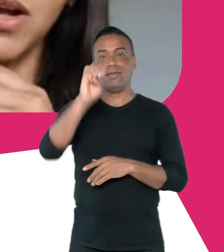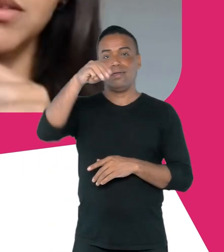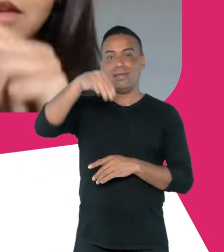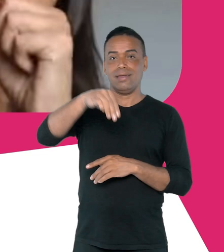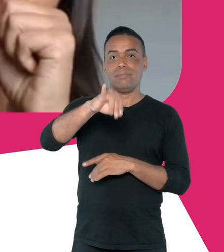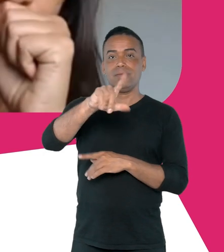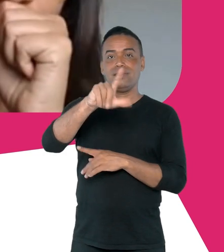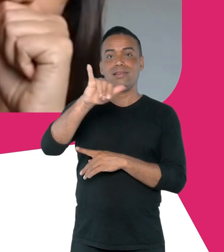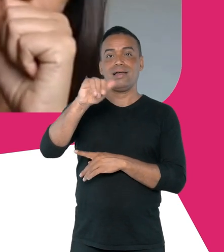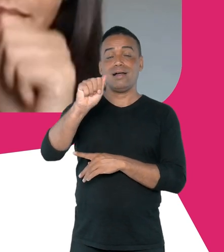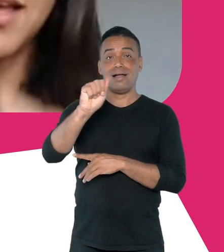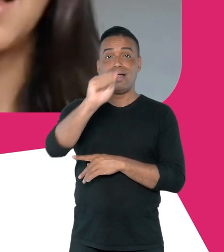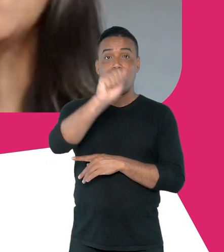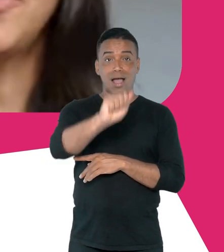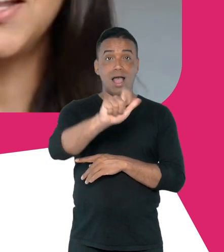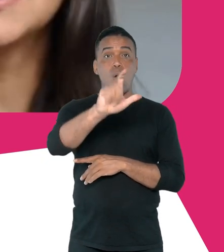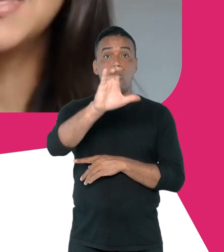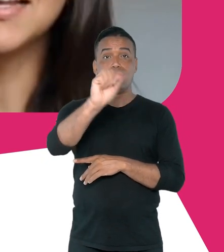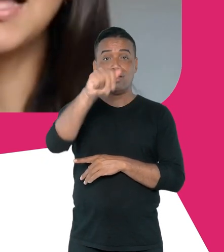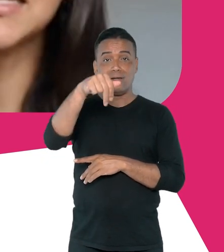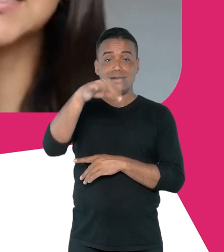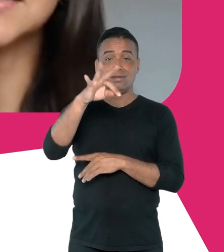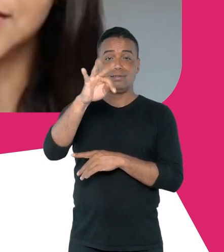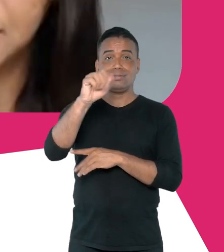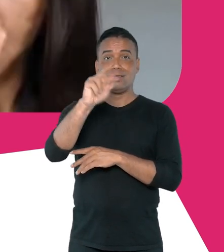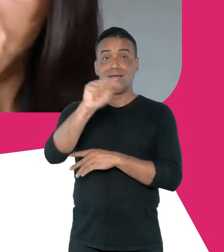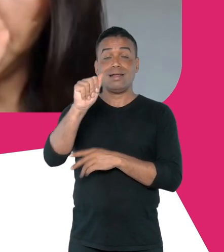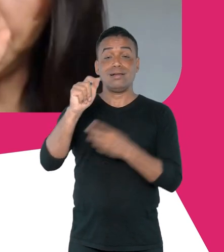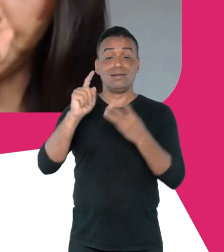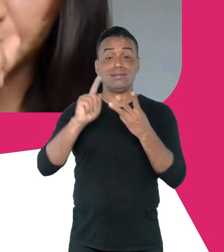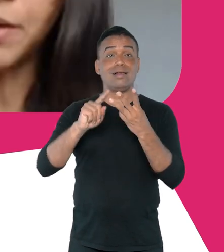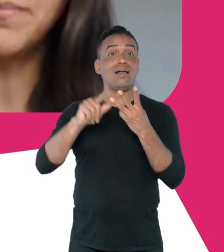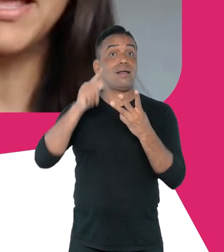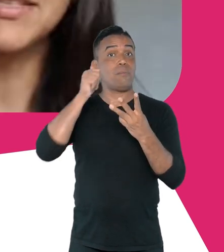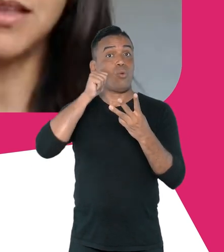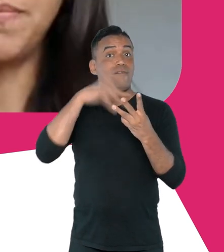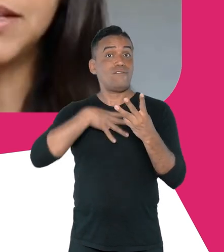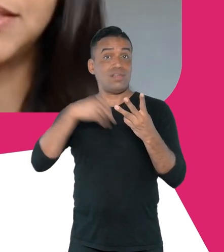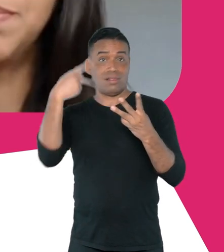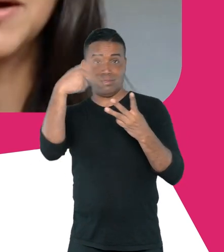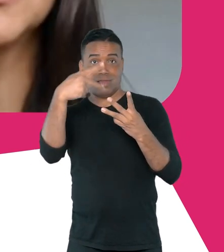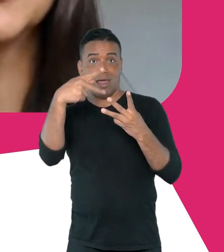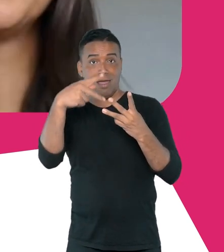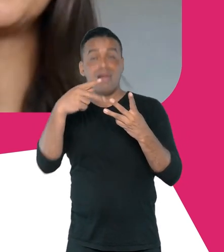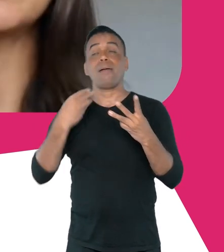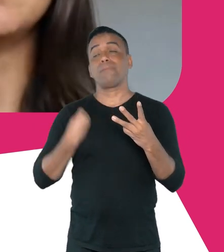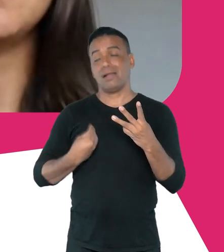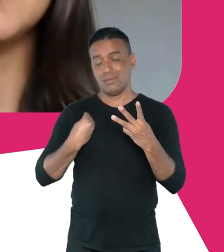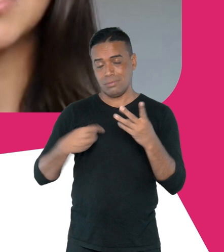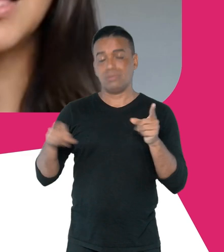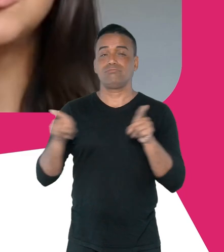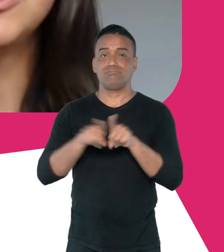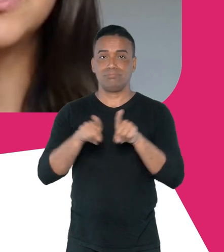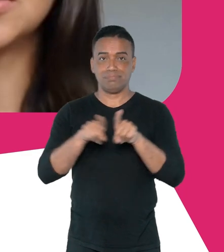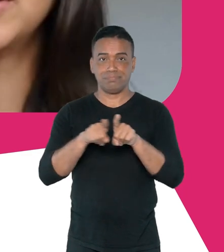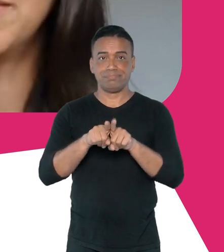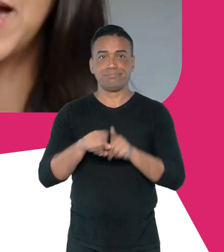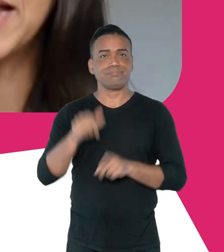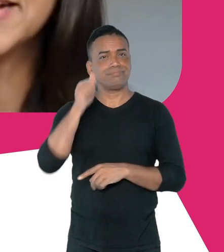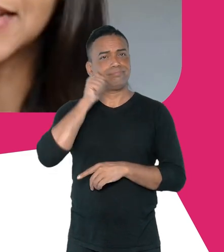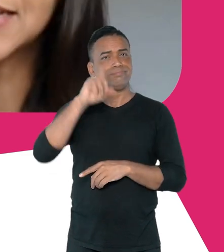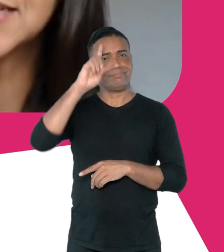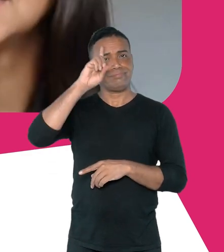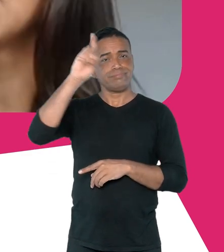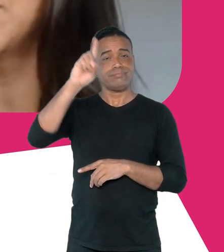Emília Alcântara. A filha dela, a Ananda, também está participando. A diretora